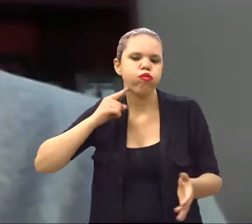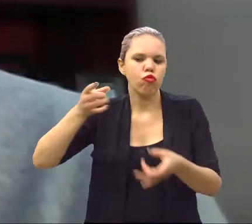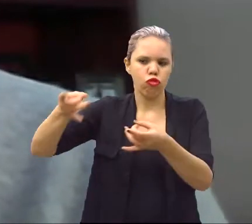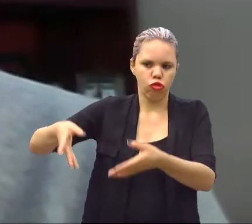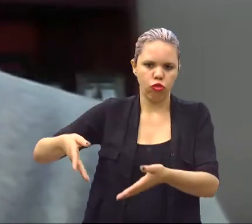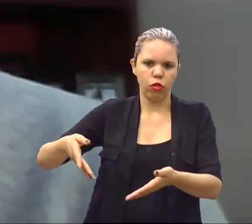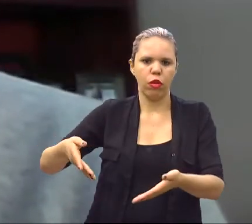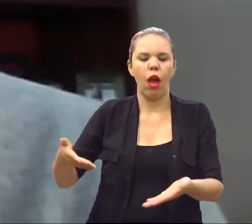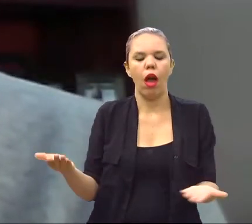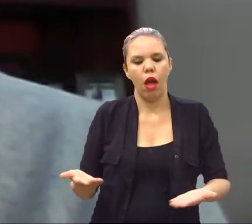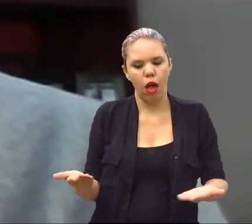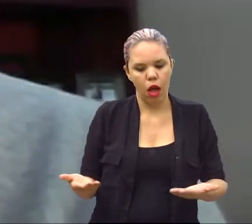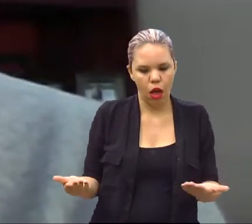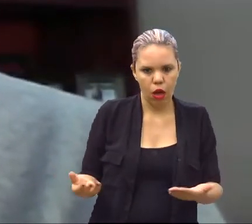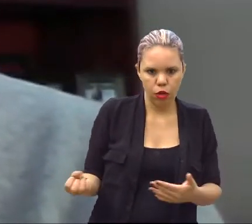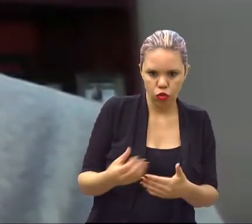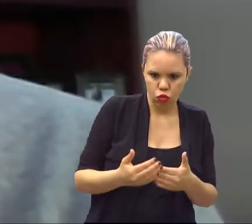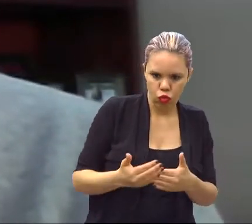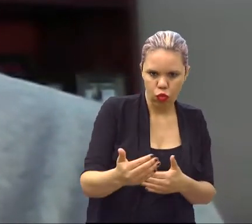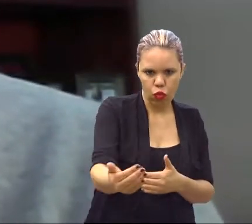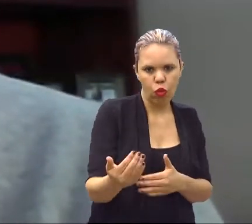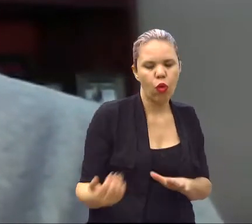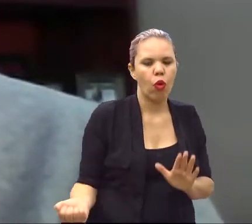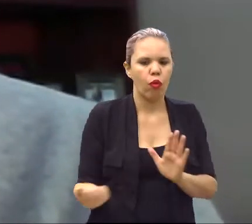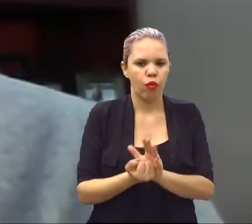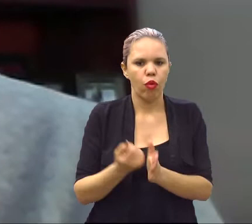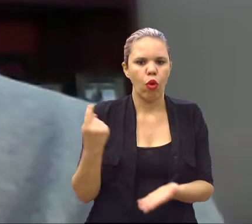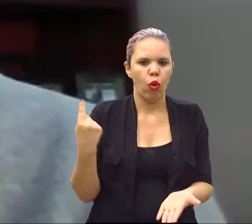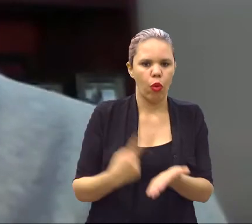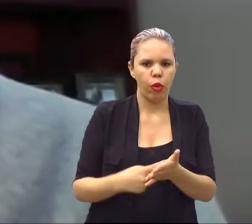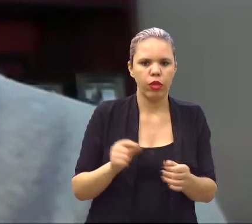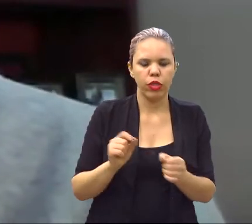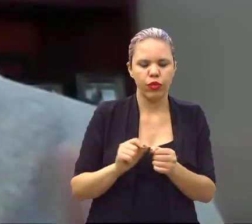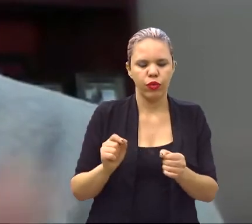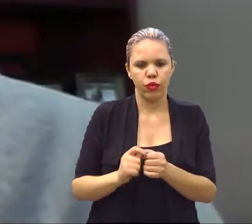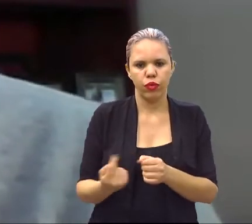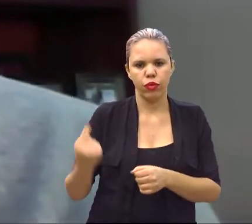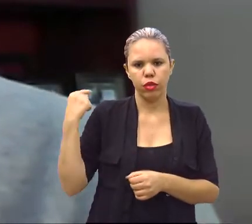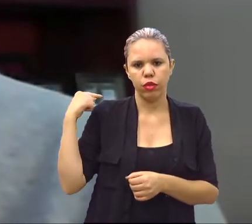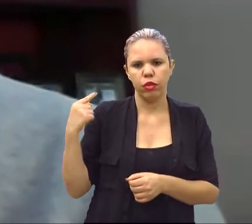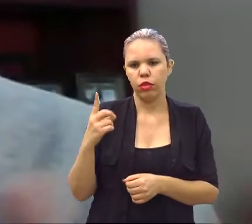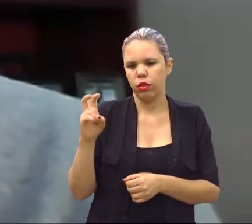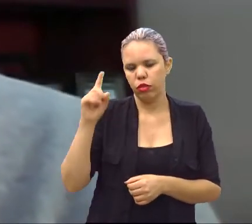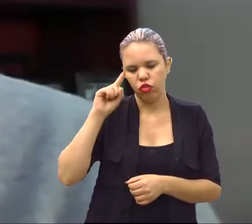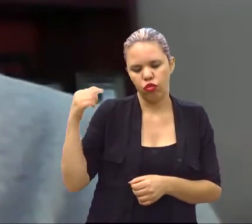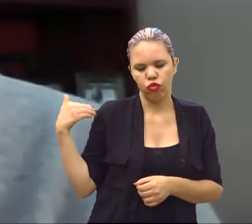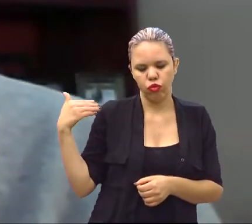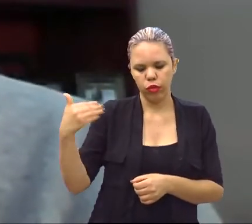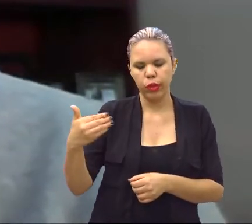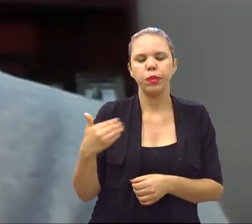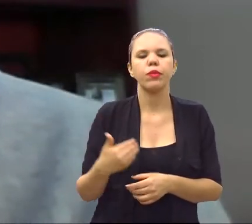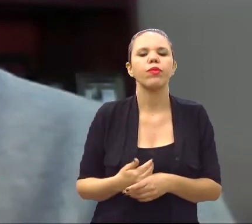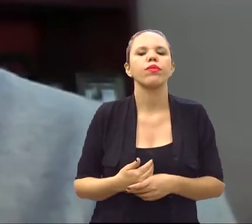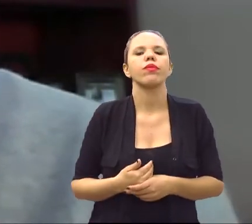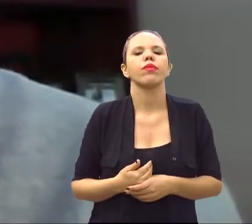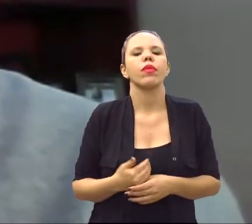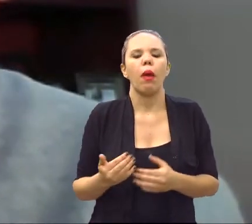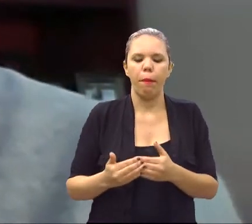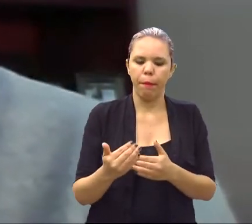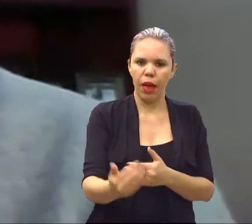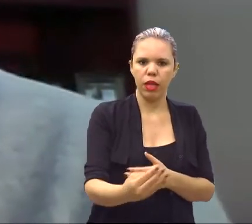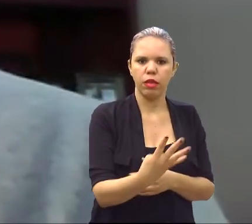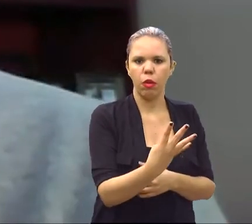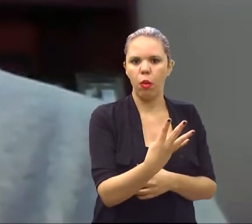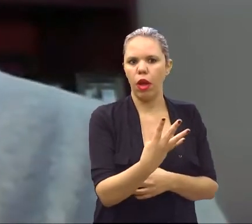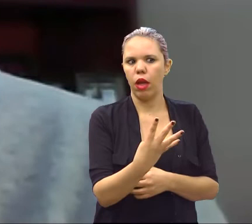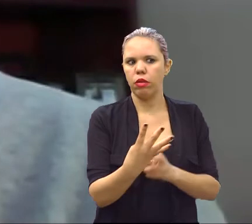lixões, agora com o novo marco que foi feito agora, acho que a questão de 15 dias, foram prorrogados